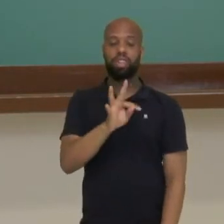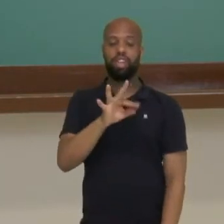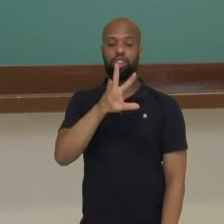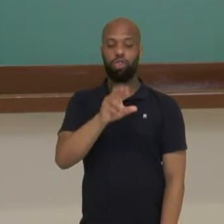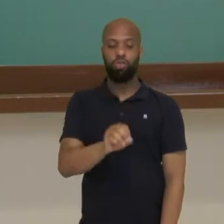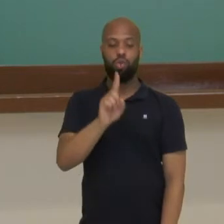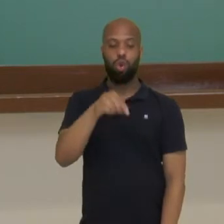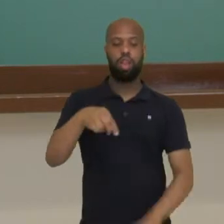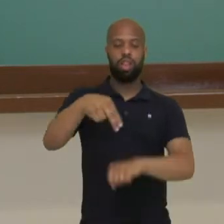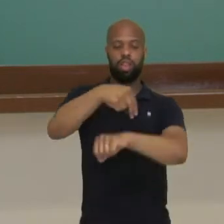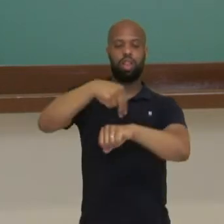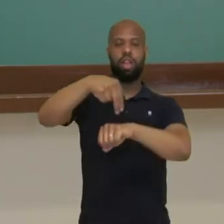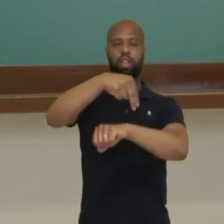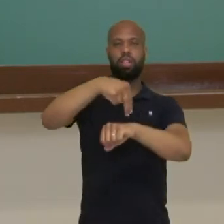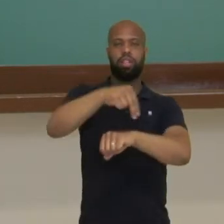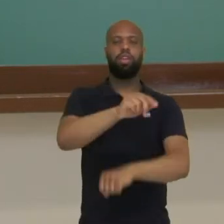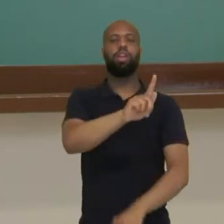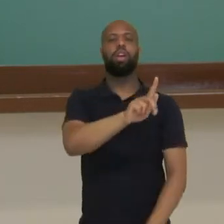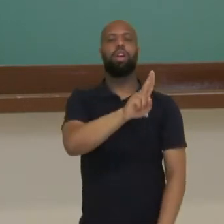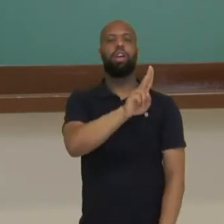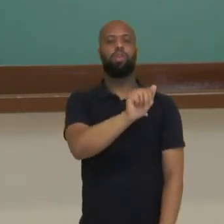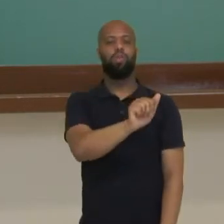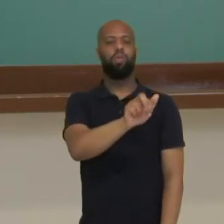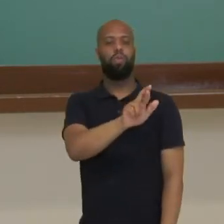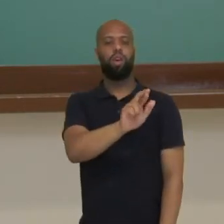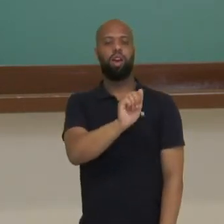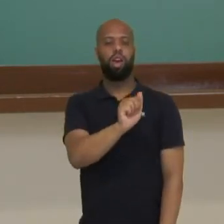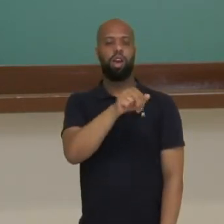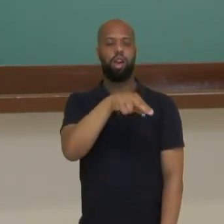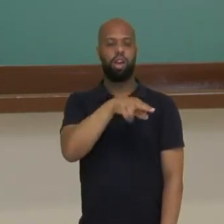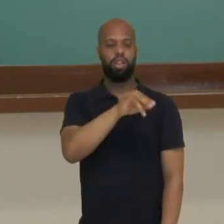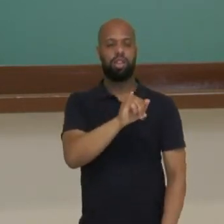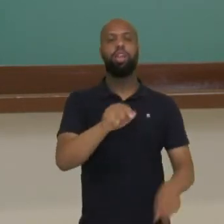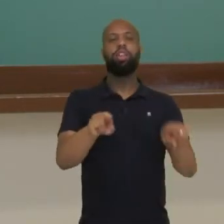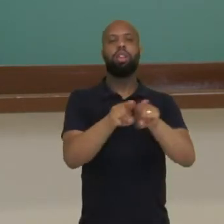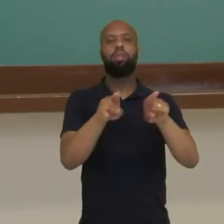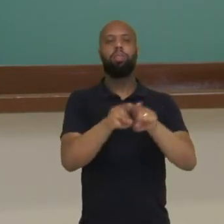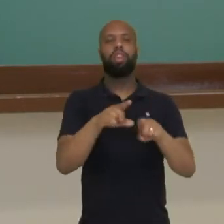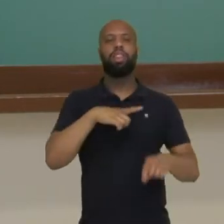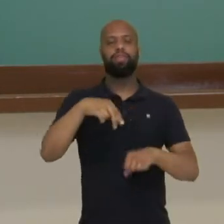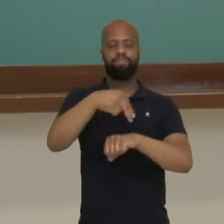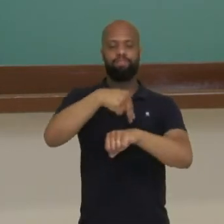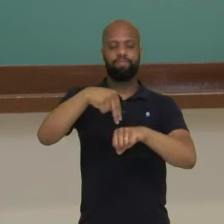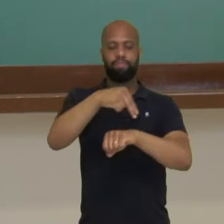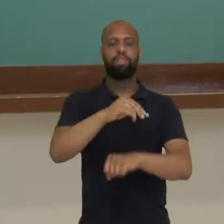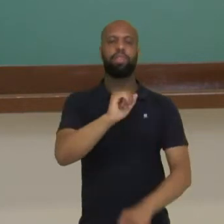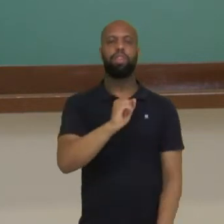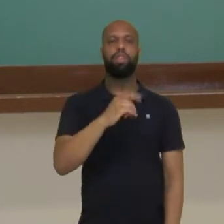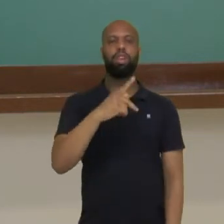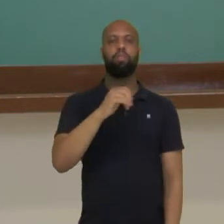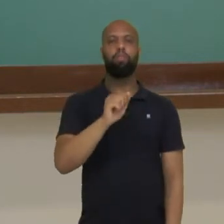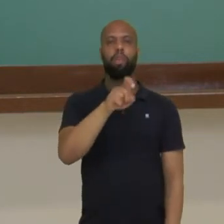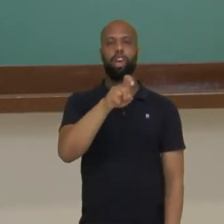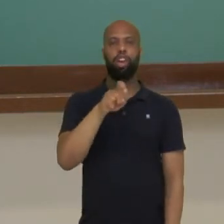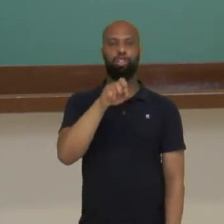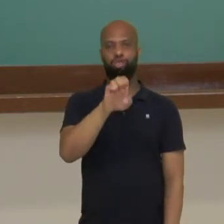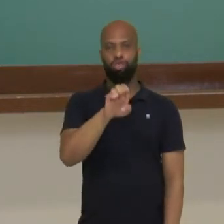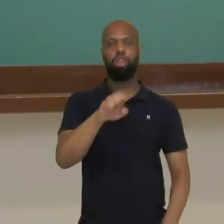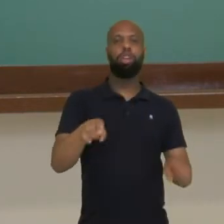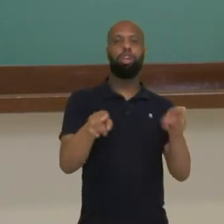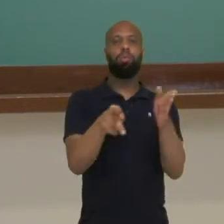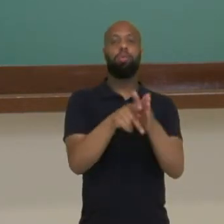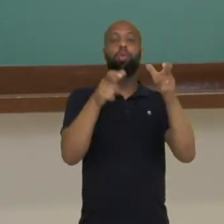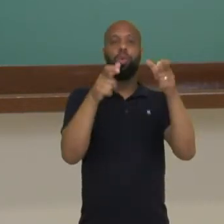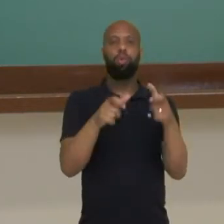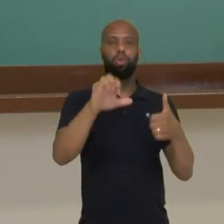nações. A nação Guarani, a nação Apache na América do Norte. Isso apenas para a gente desconstruir esse